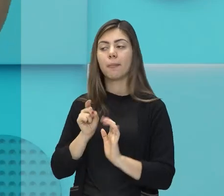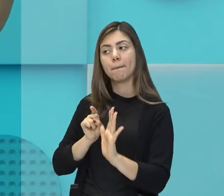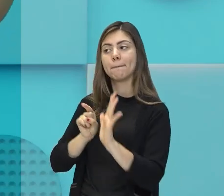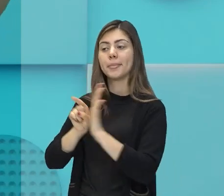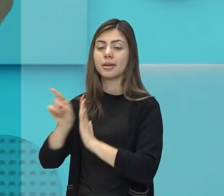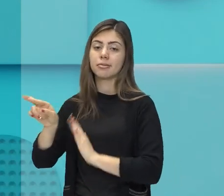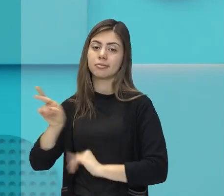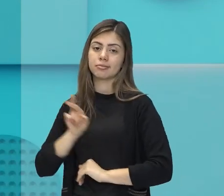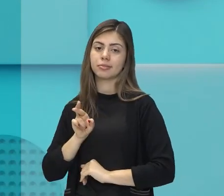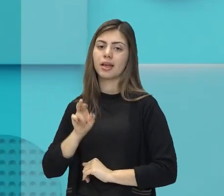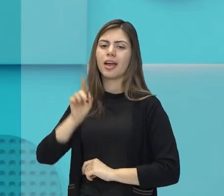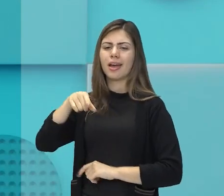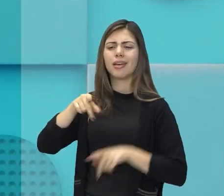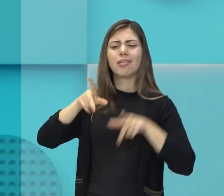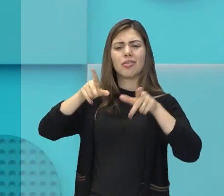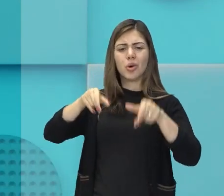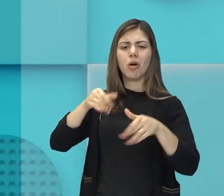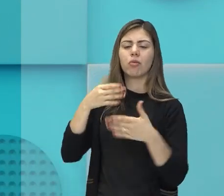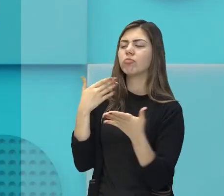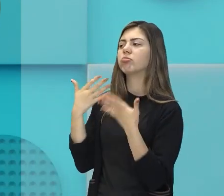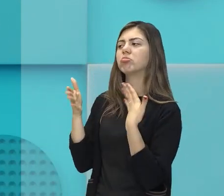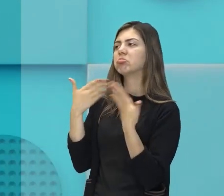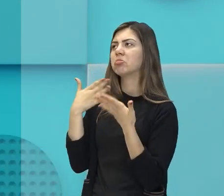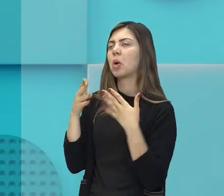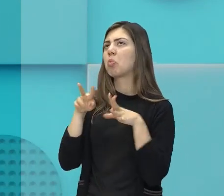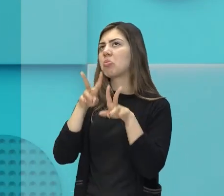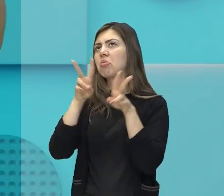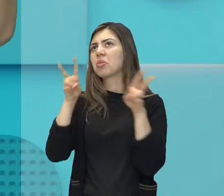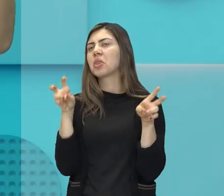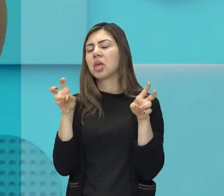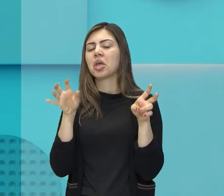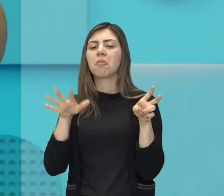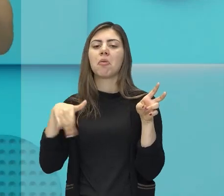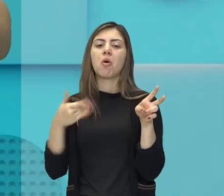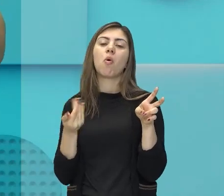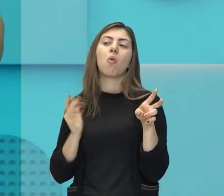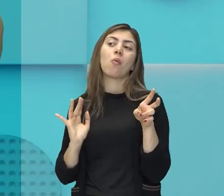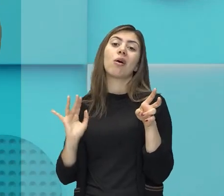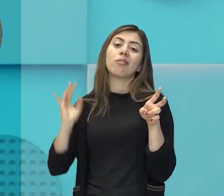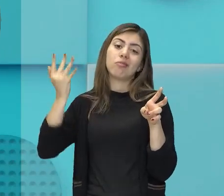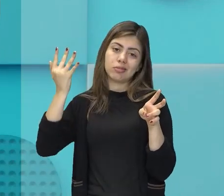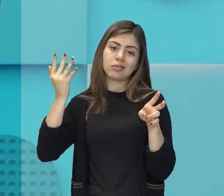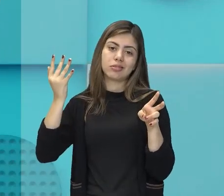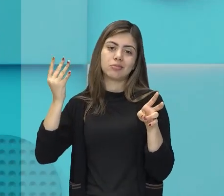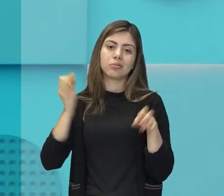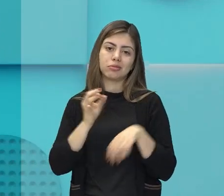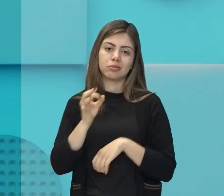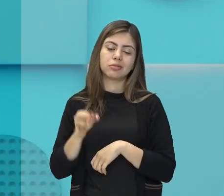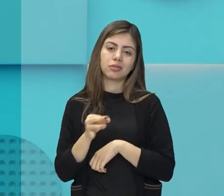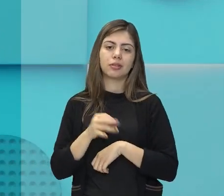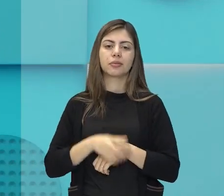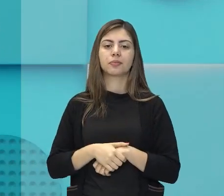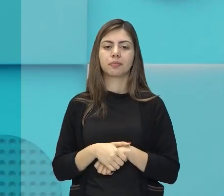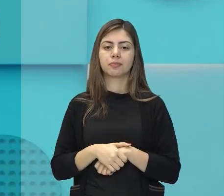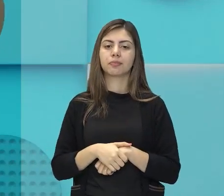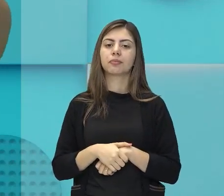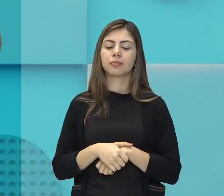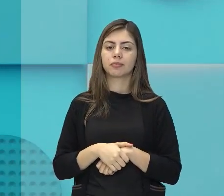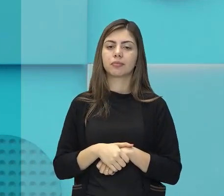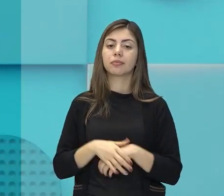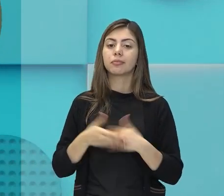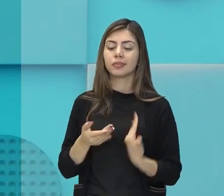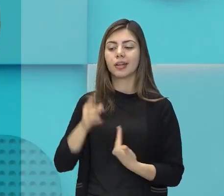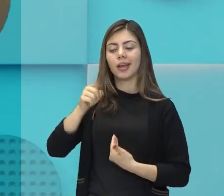entrevistado conversando sobre aquela temática, aquele fato acontecido. E é por meio